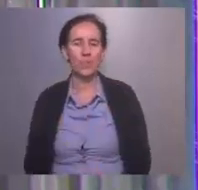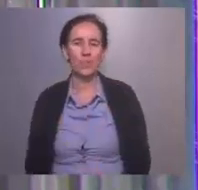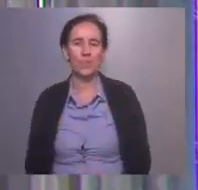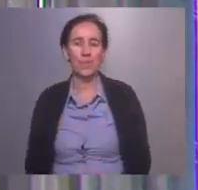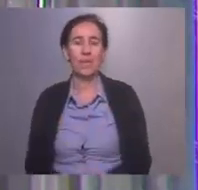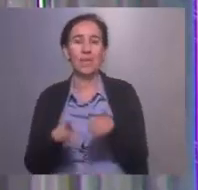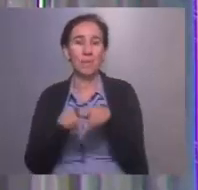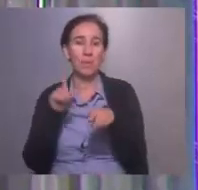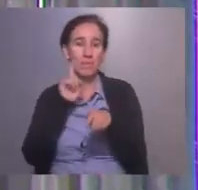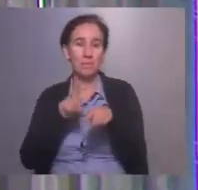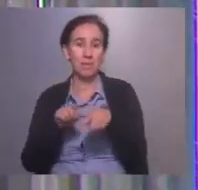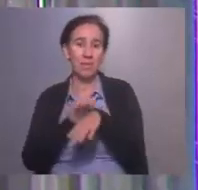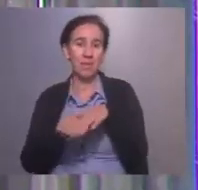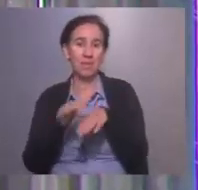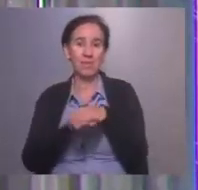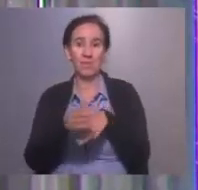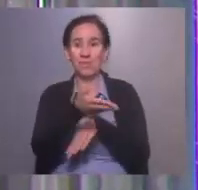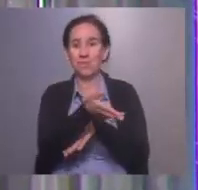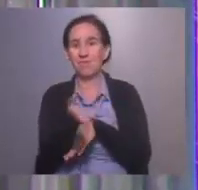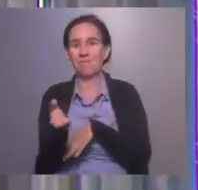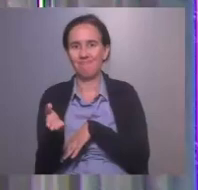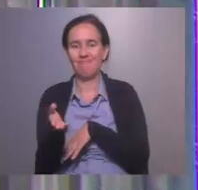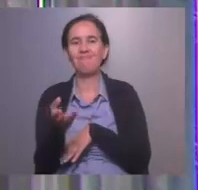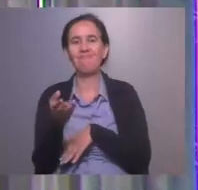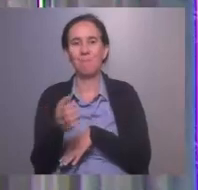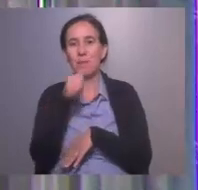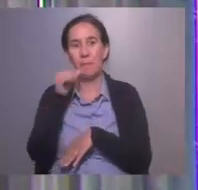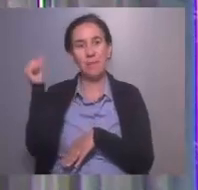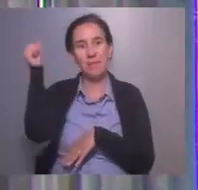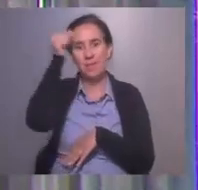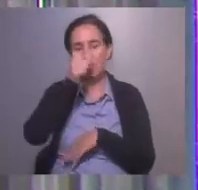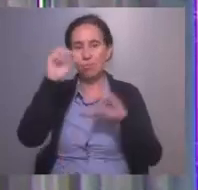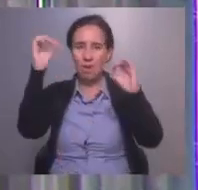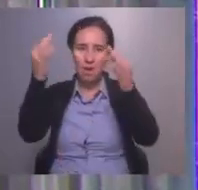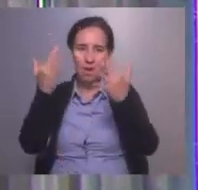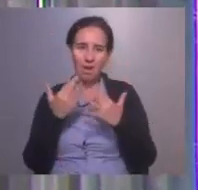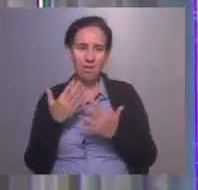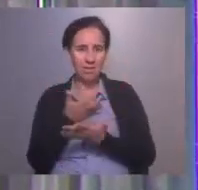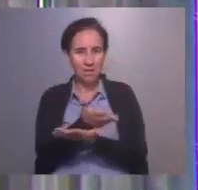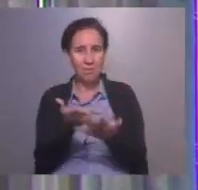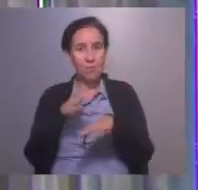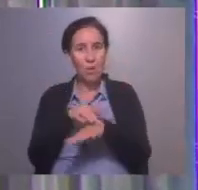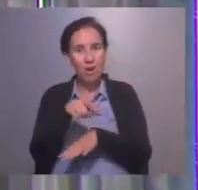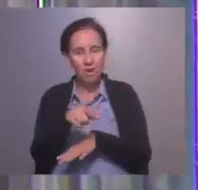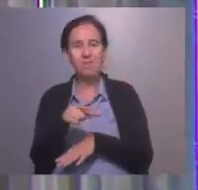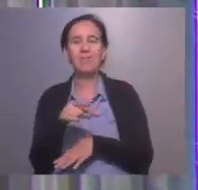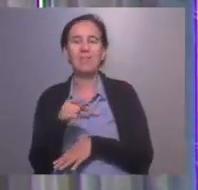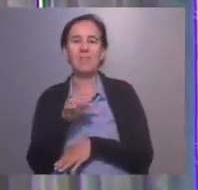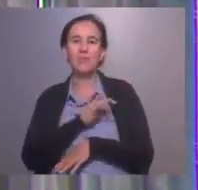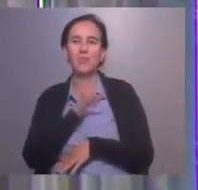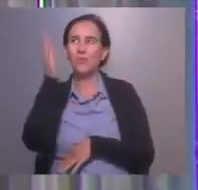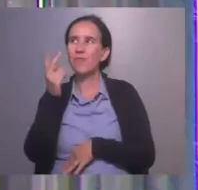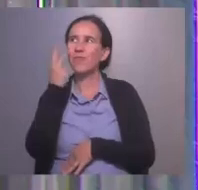Caros irmãos e irmãs, pela graça do batismo que recebemos, o Senhor toca a nossa